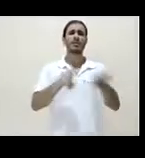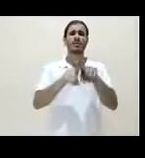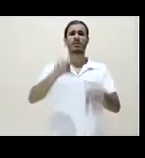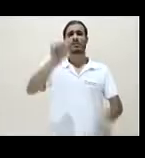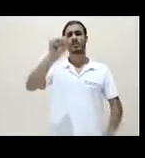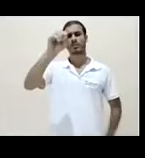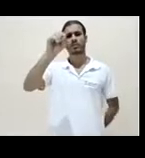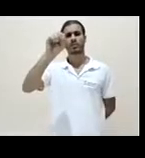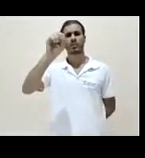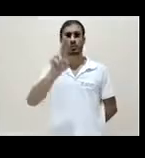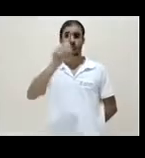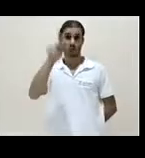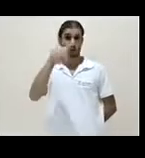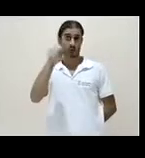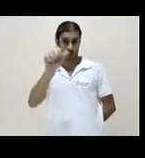isso aí.